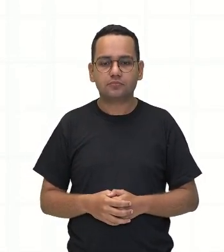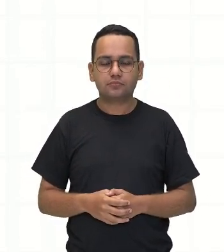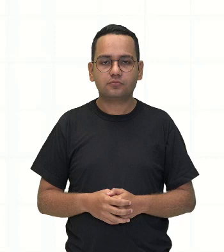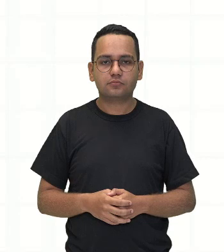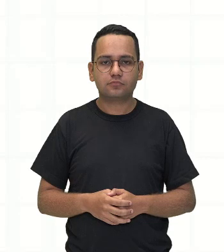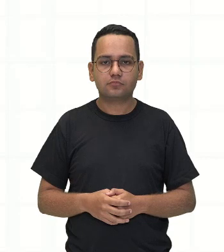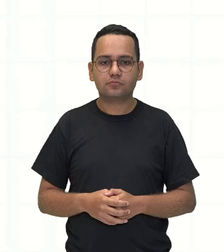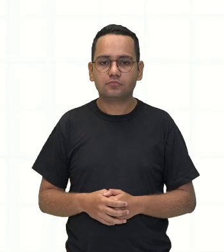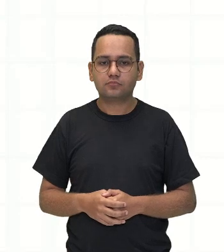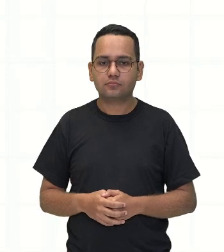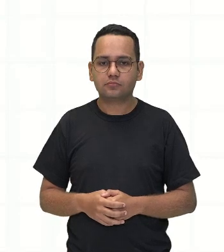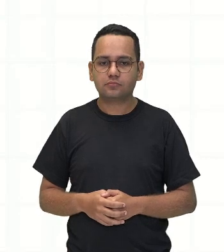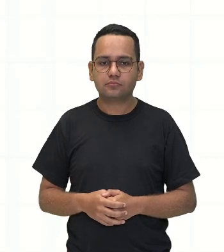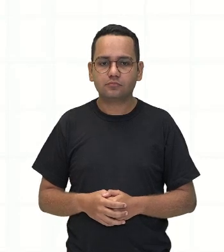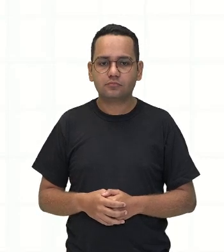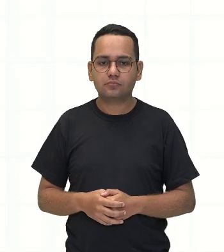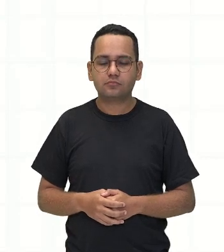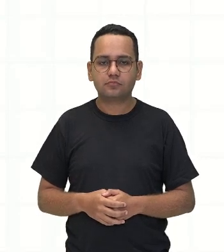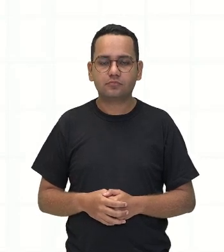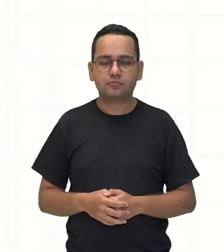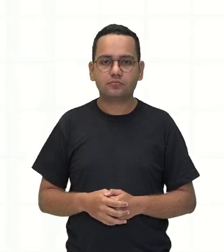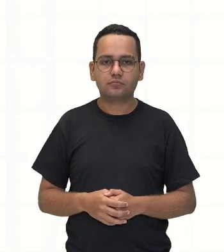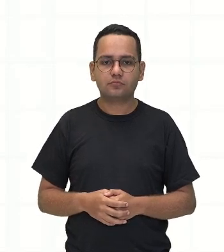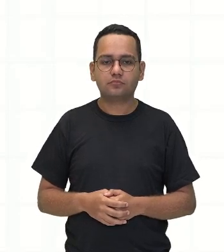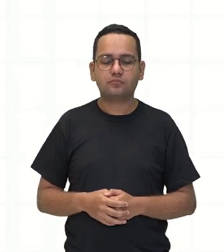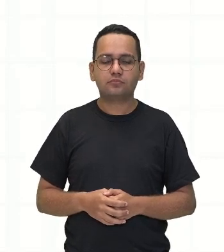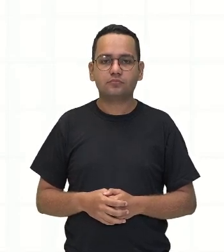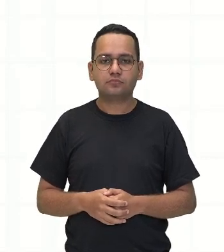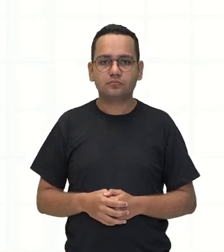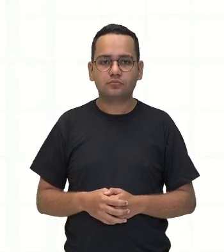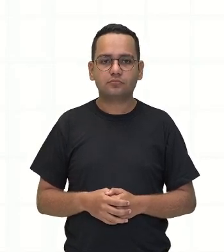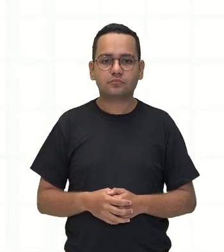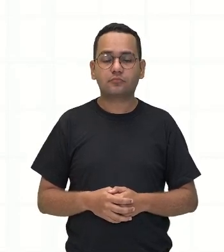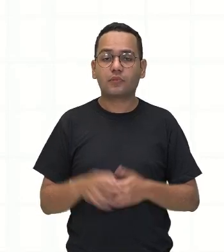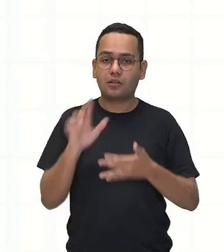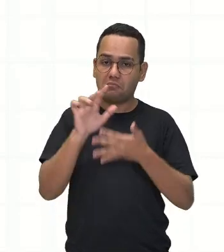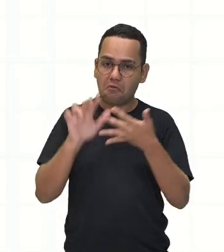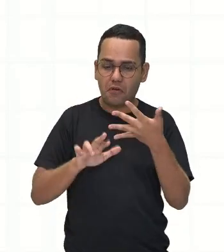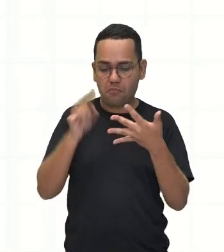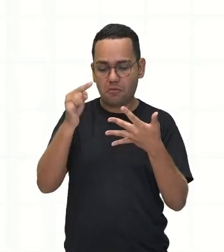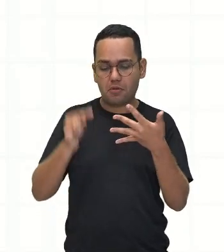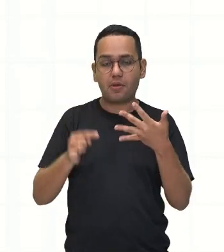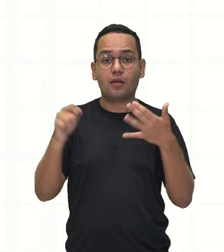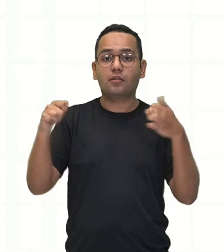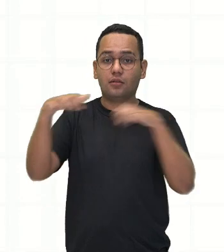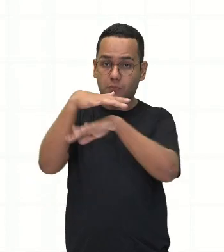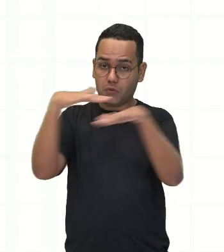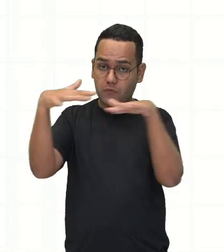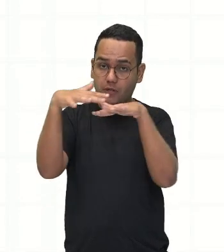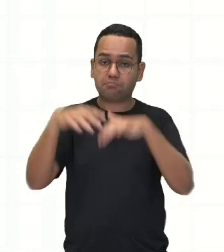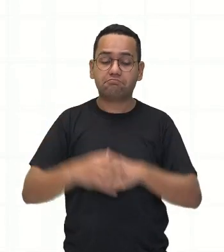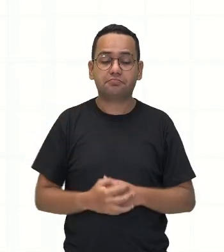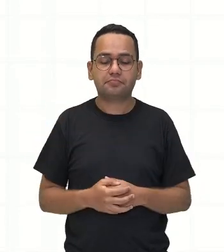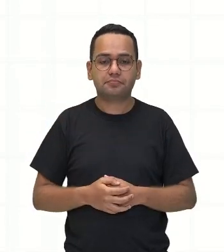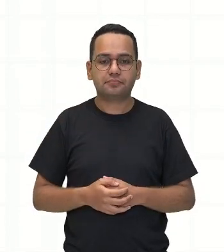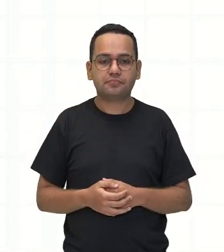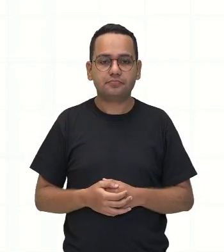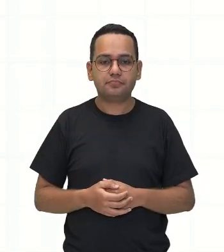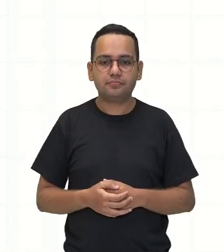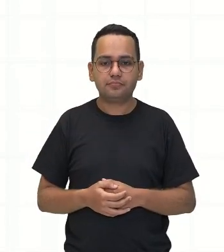micro-organismos, pólen, todos esses estão ali presentes na atmosfera. E nós vamos